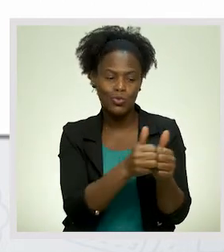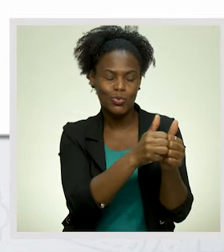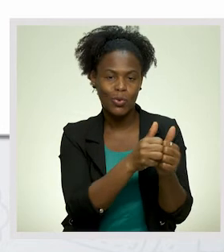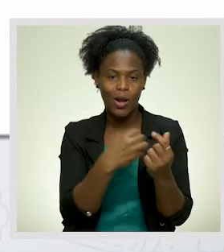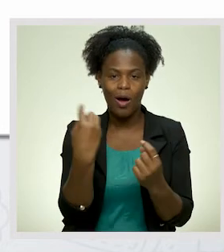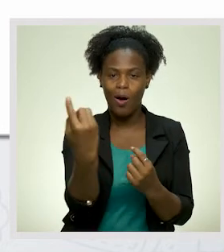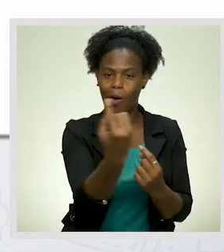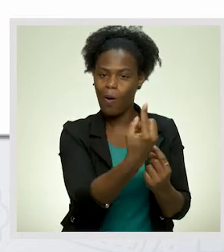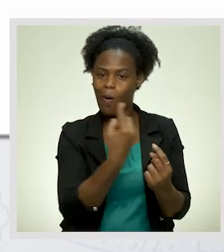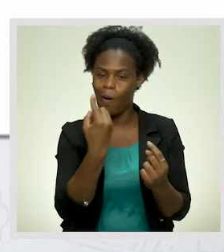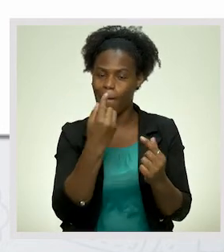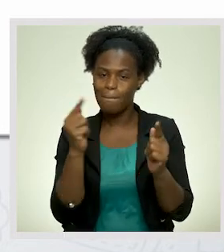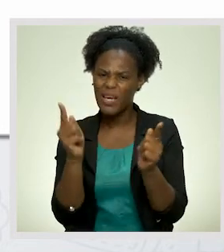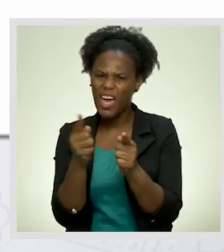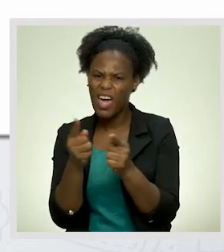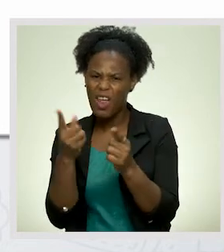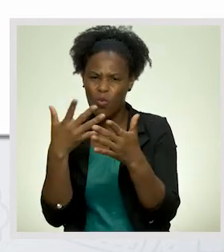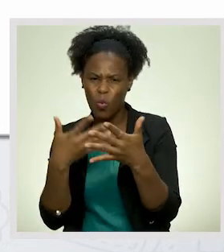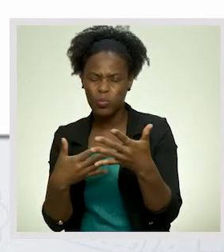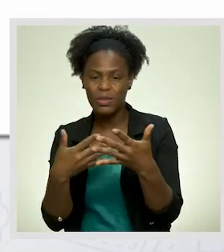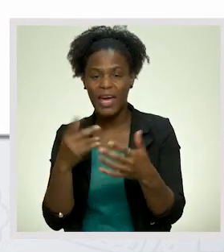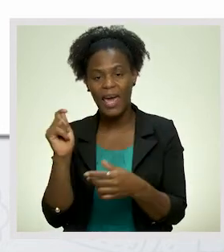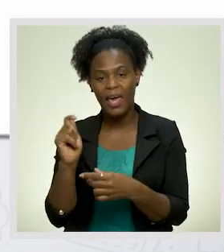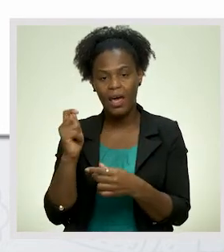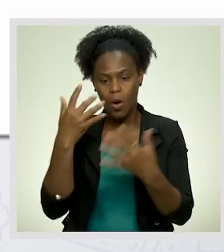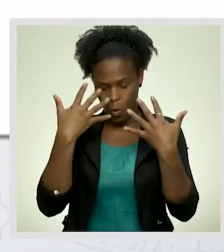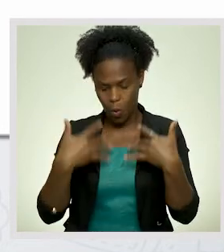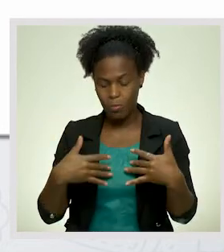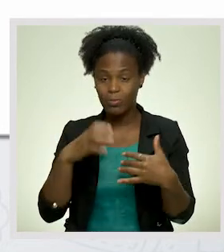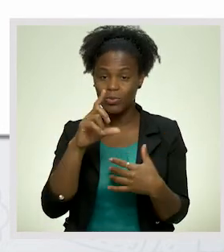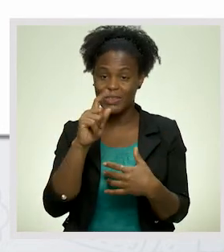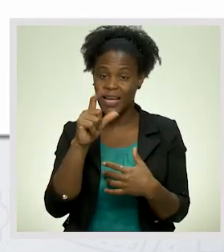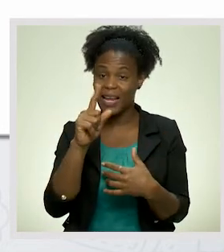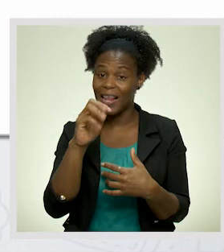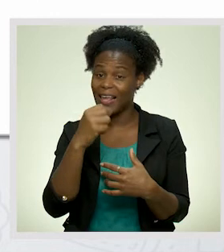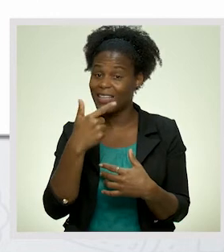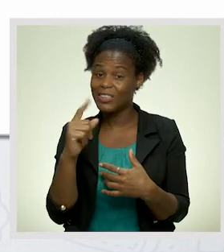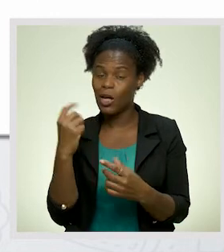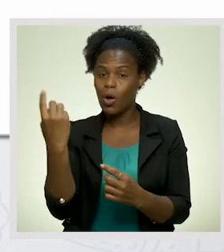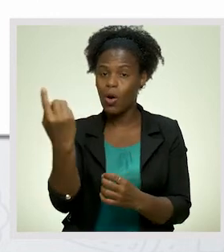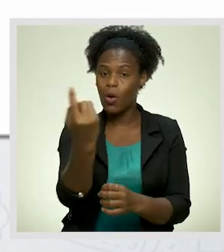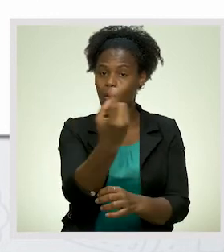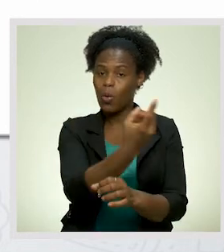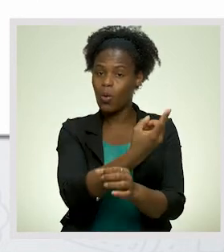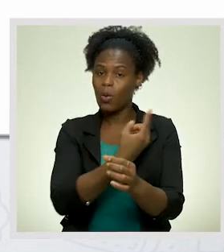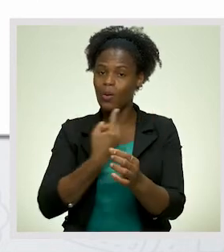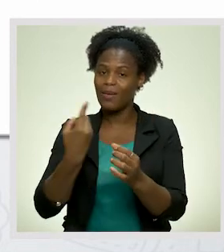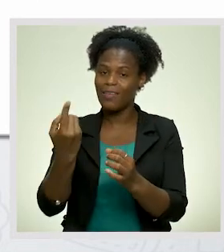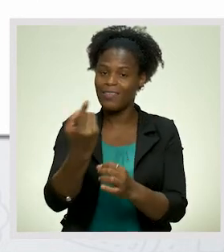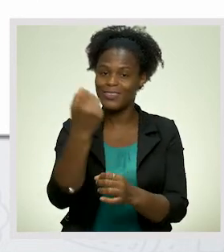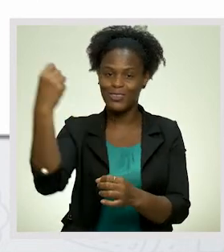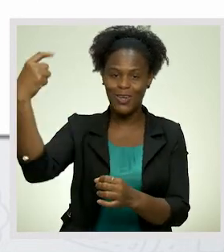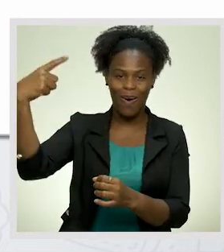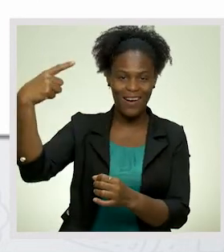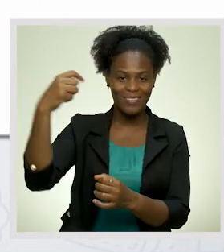junto da sua órbita de pequenos corpos. A linha E são corpos celestes que estão em órbita à